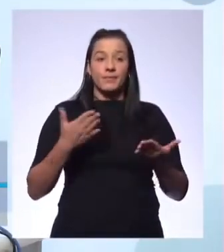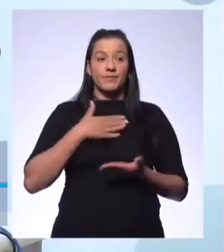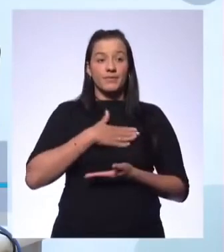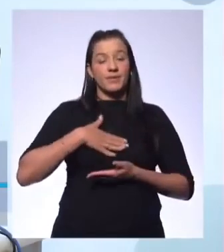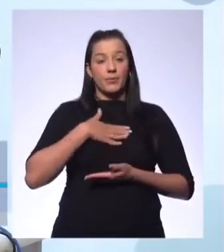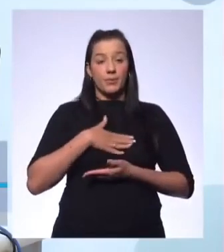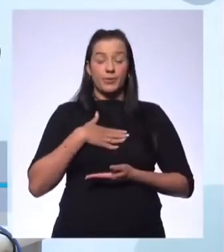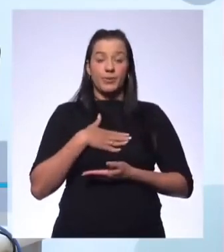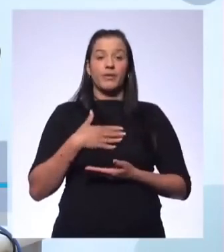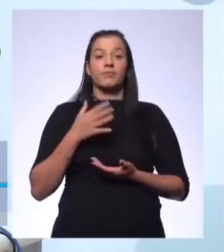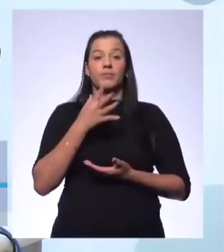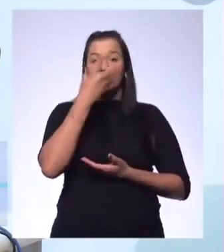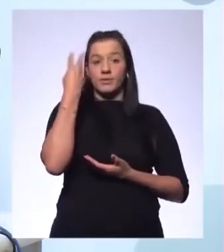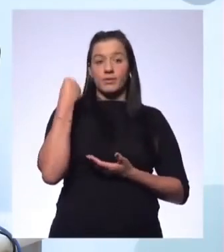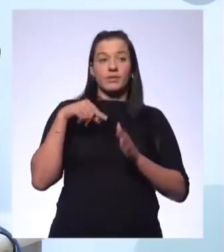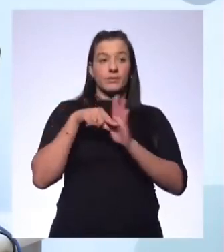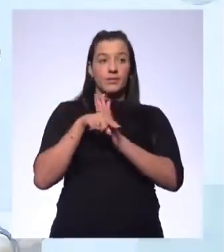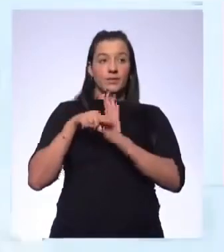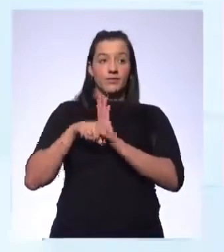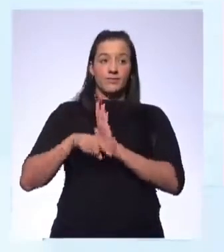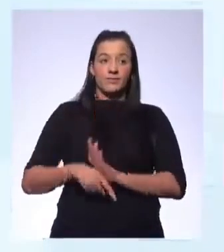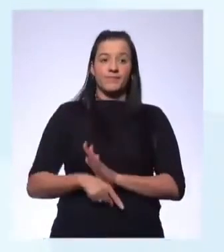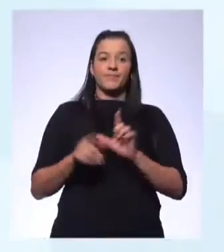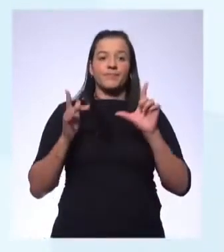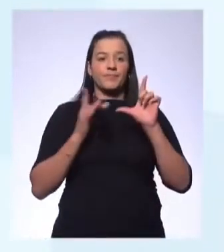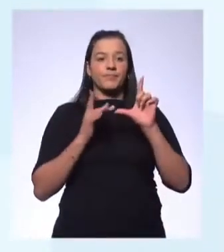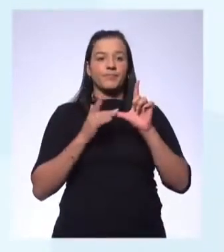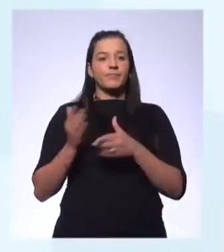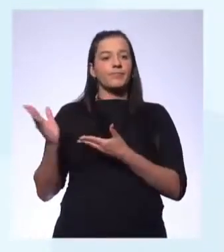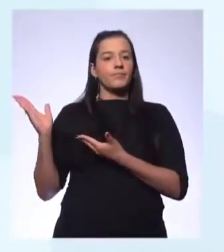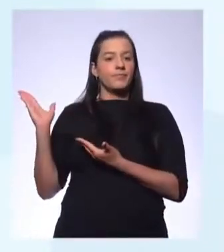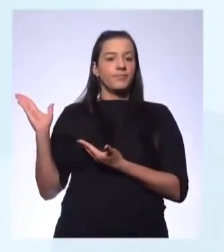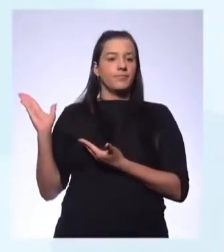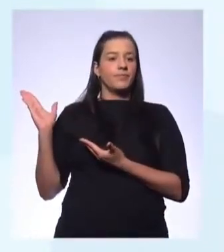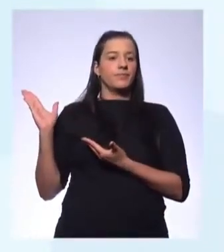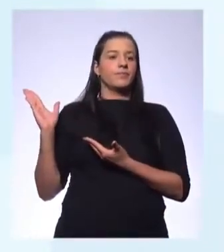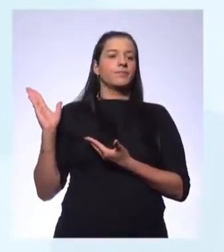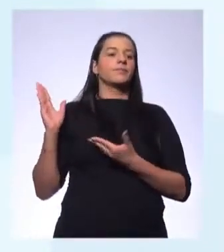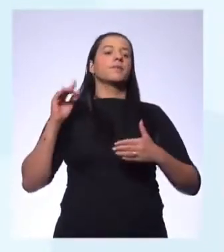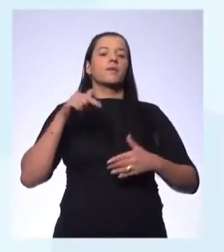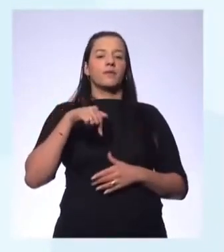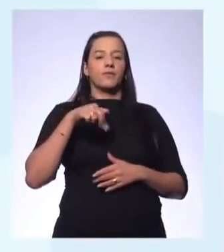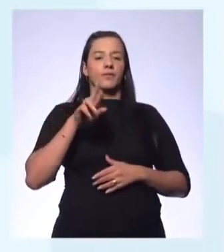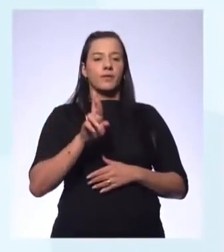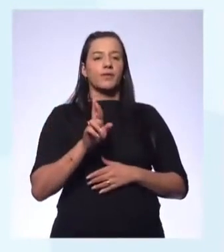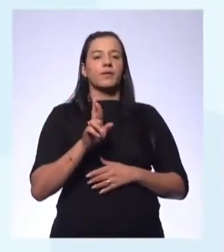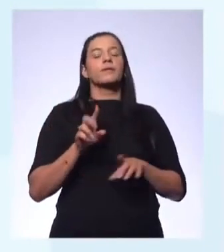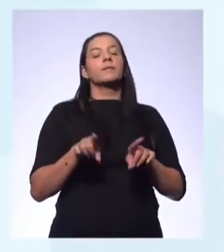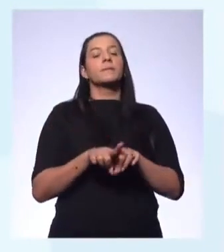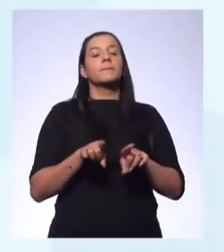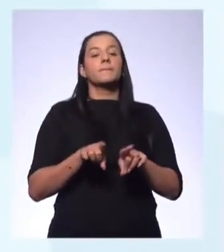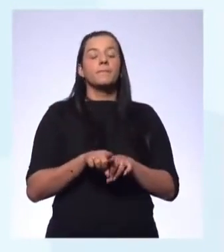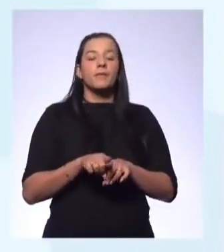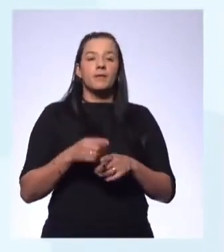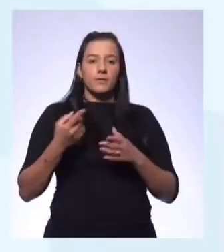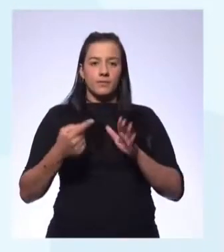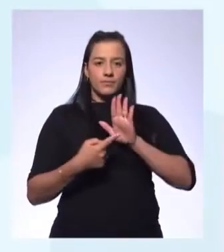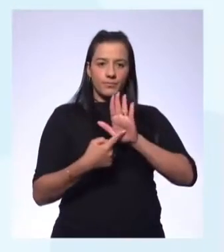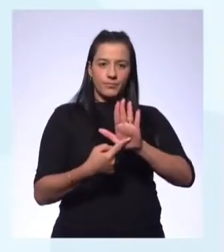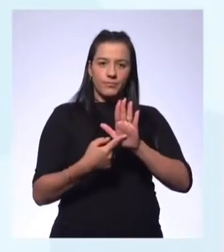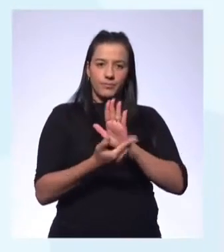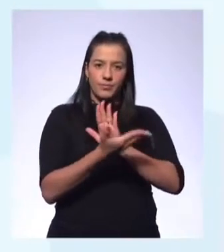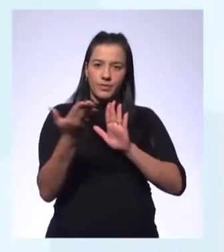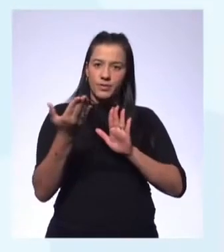nossa aula. Não esqueçam de avaliar a aula aí através do QR Code, também do link que está aparecendo na tela, para